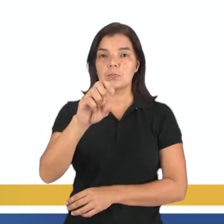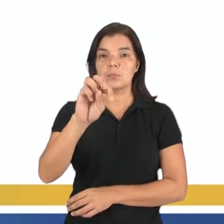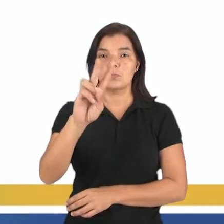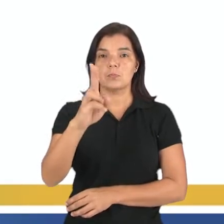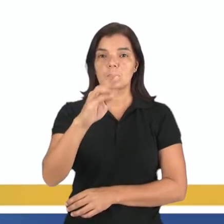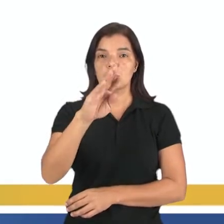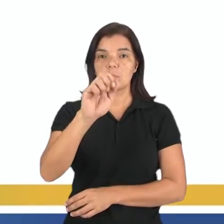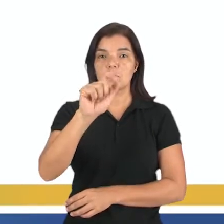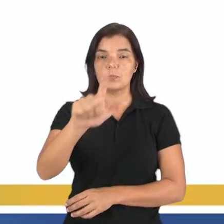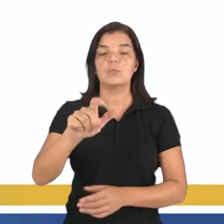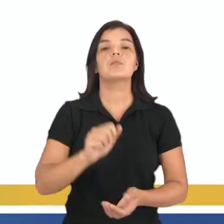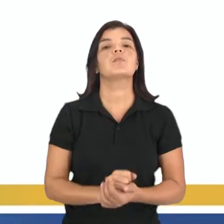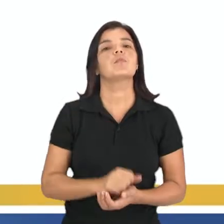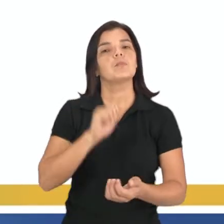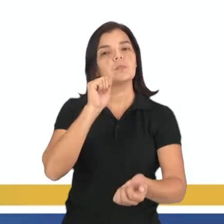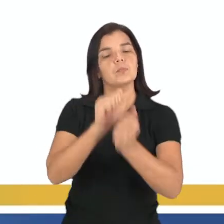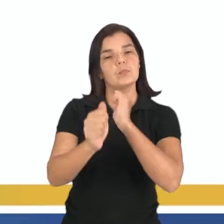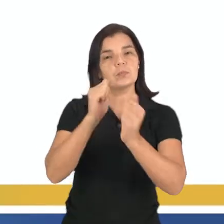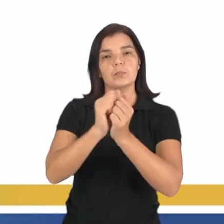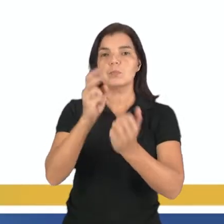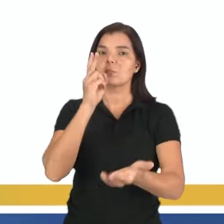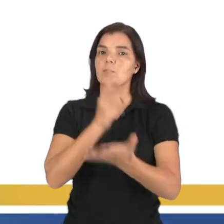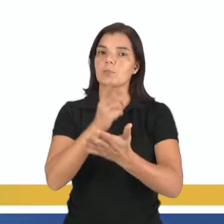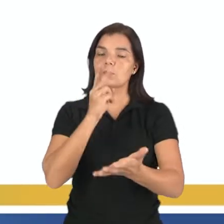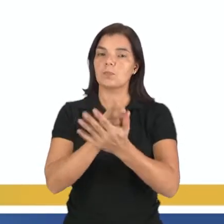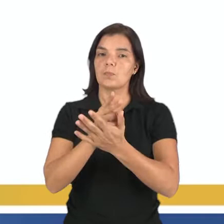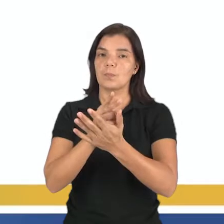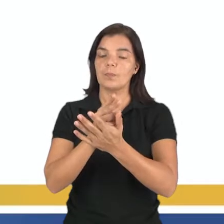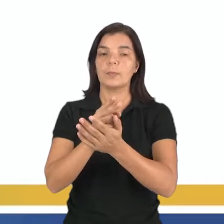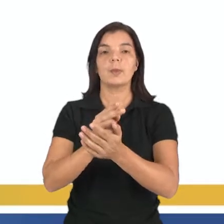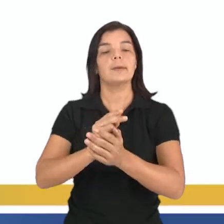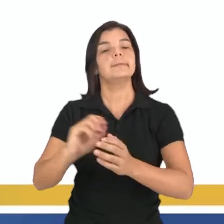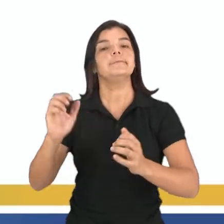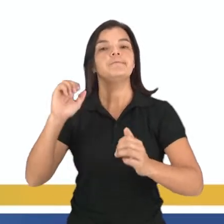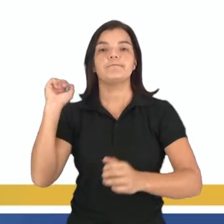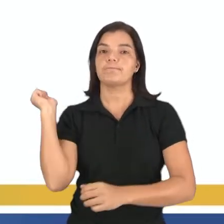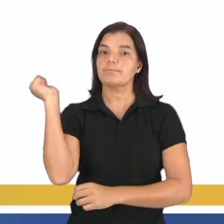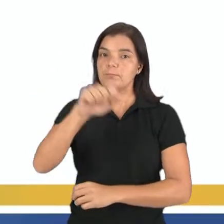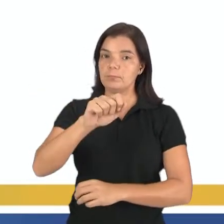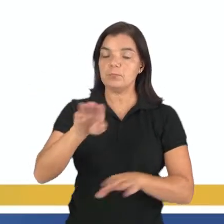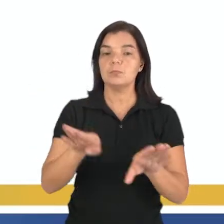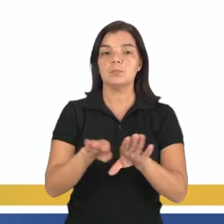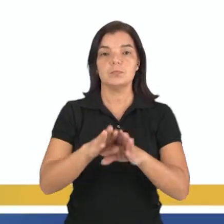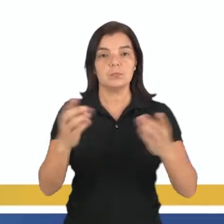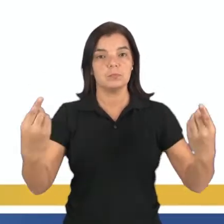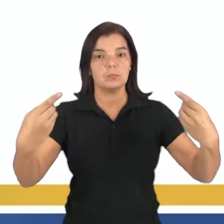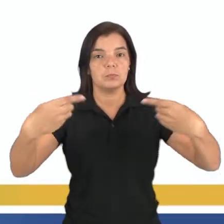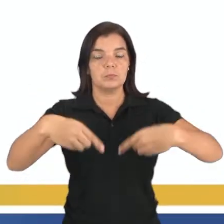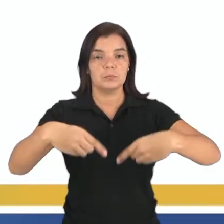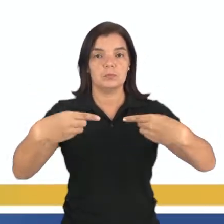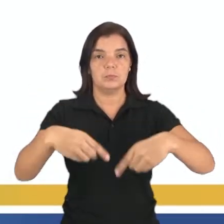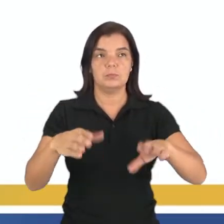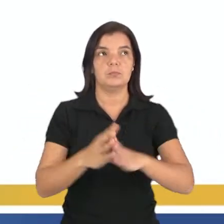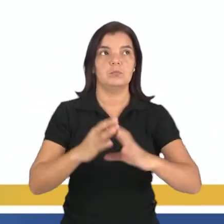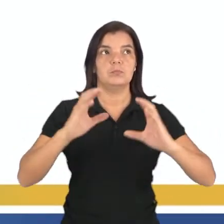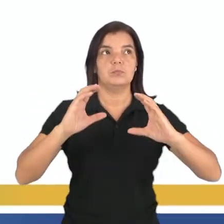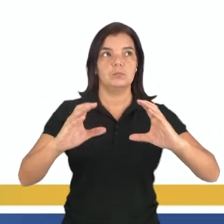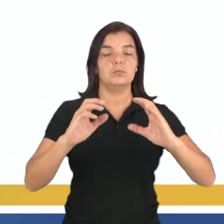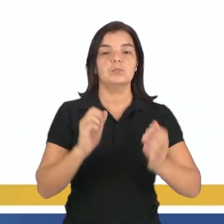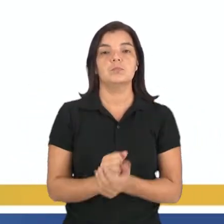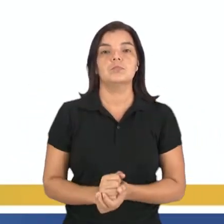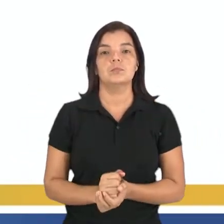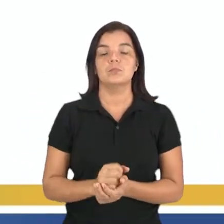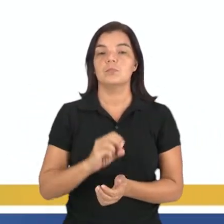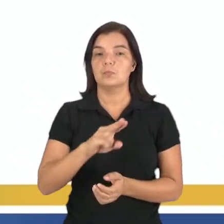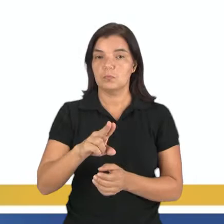comum desses esportes é que sempre se joga interceptando, né, que seria a defesa, a trajetória da bola,